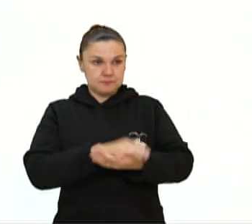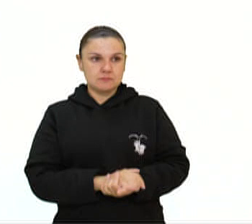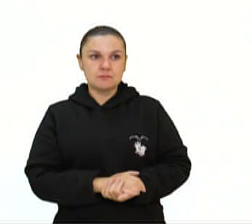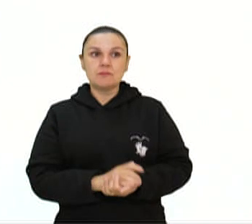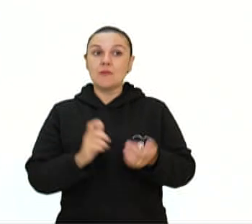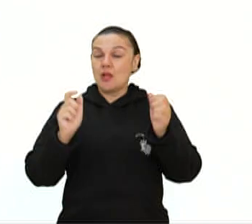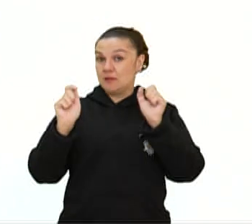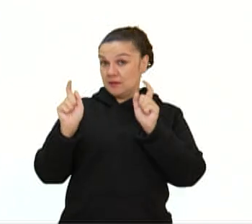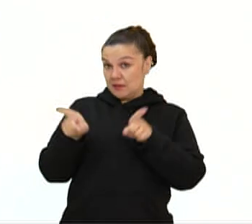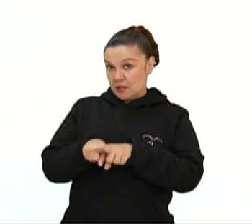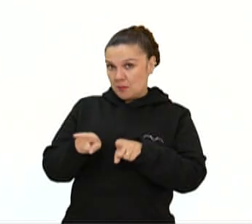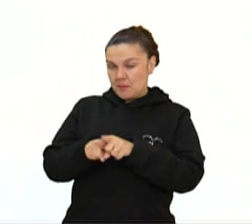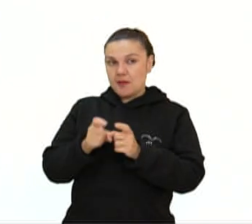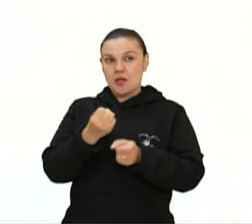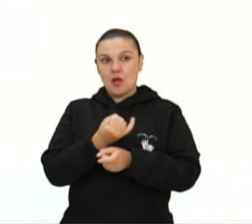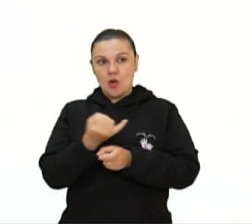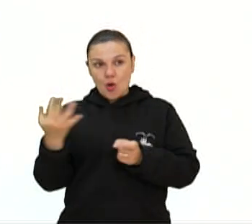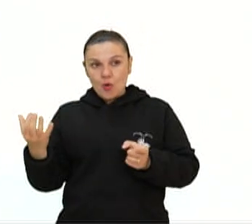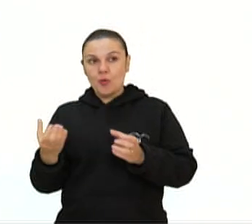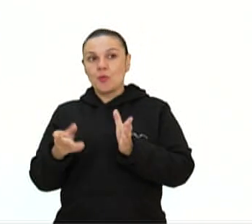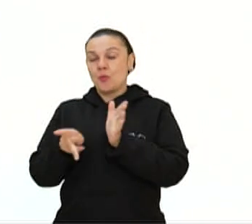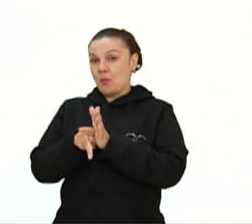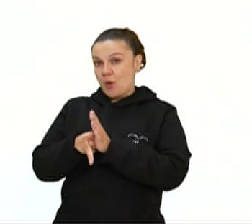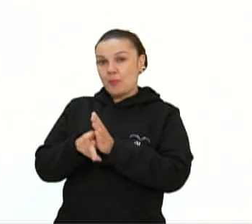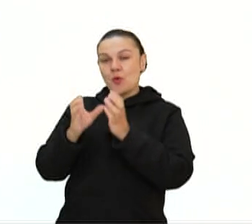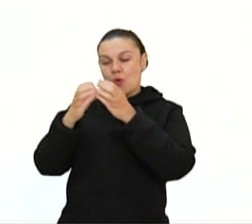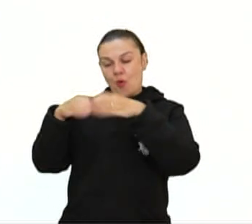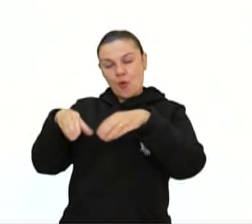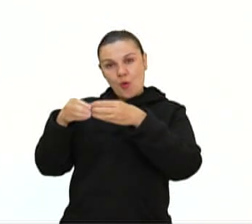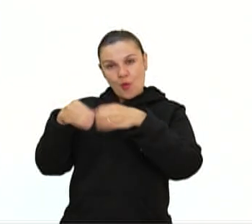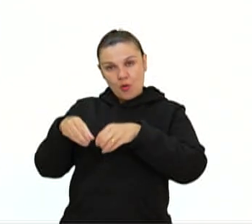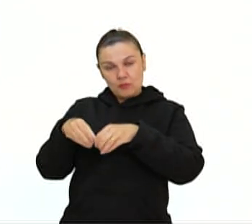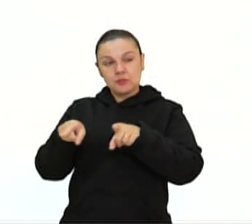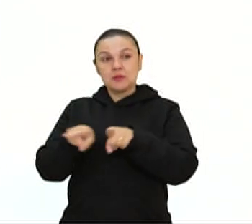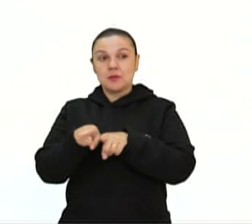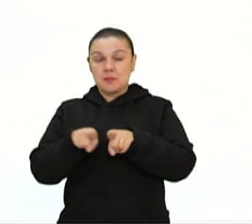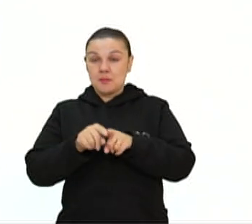ser ovíparos, no caso dos monotremados, ou vivíparos, que não seriam nos casos